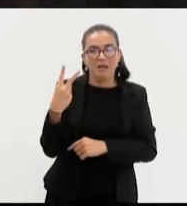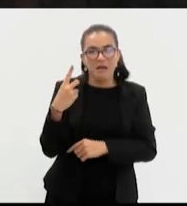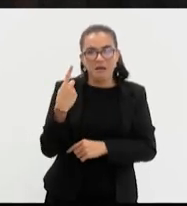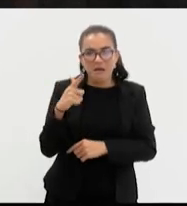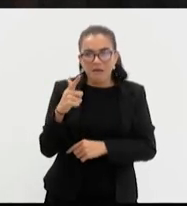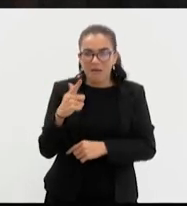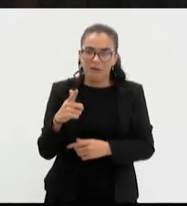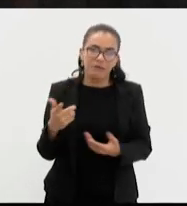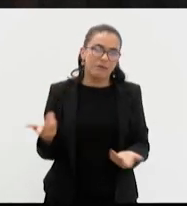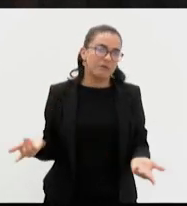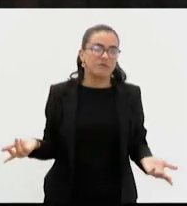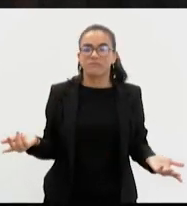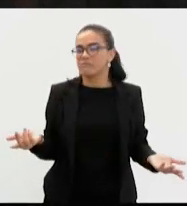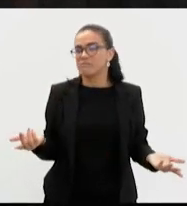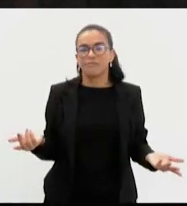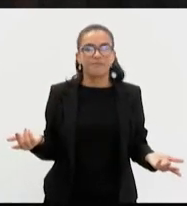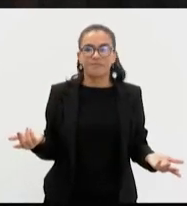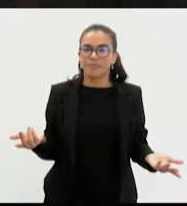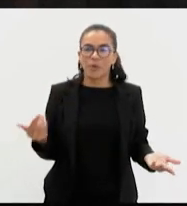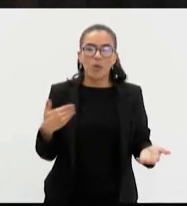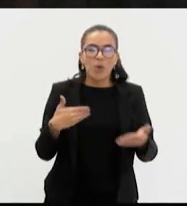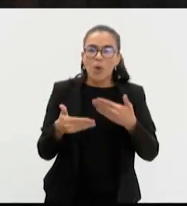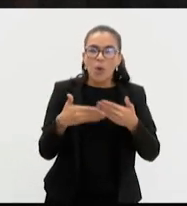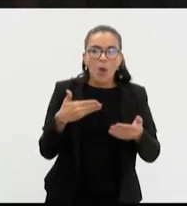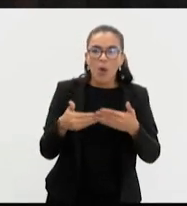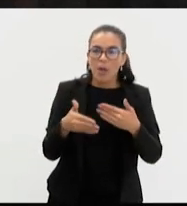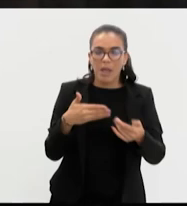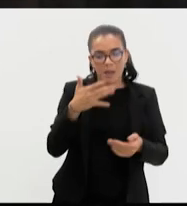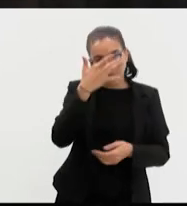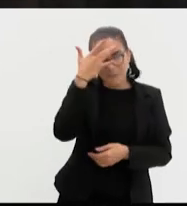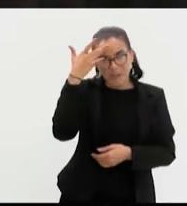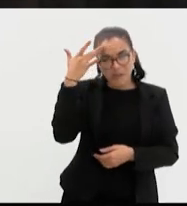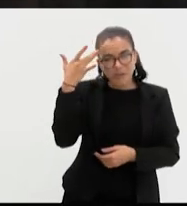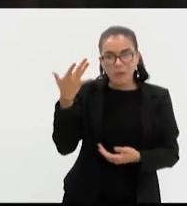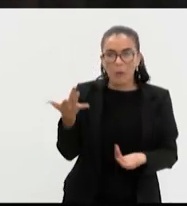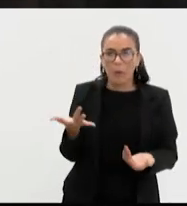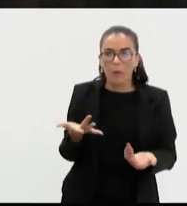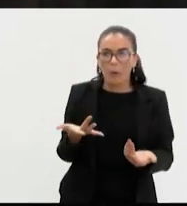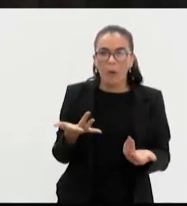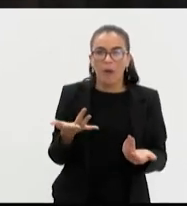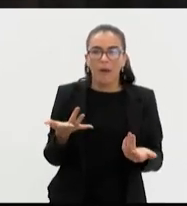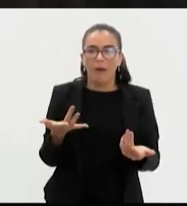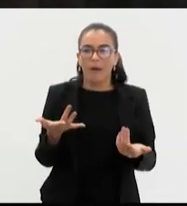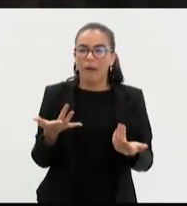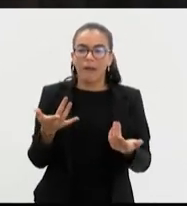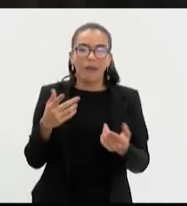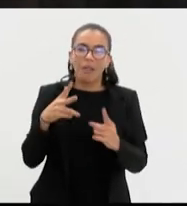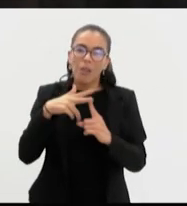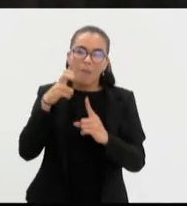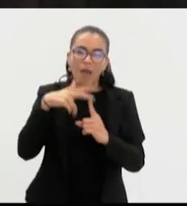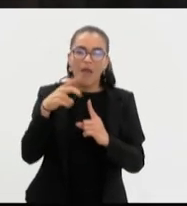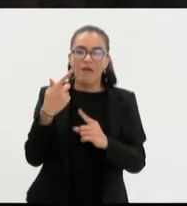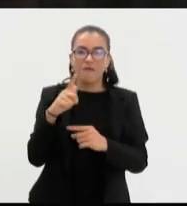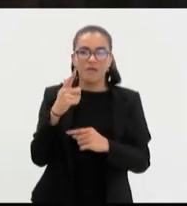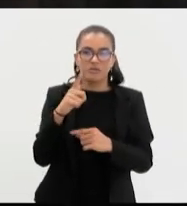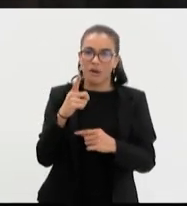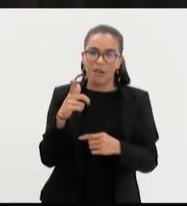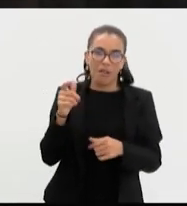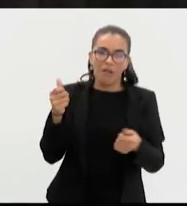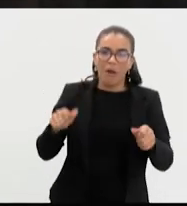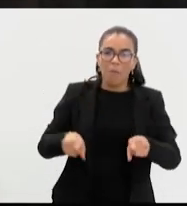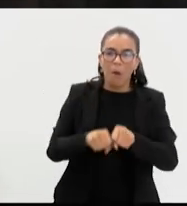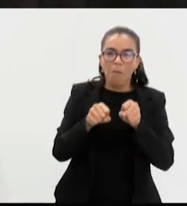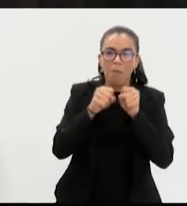evidentemente que qualquer um que tomar refrigerante eventualmente não vai fazer mão à